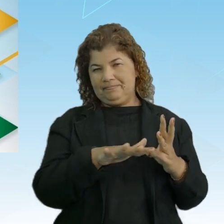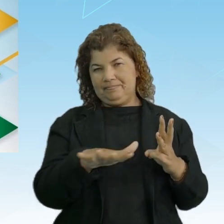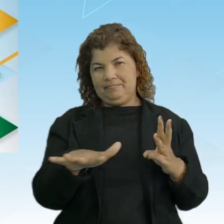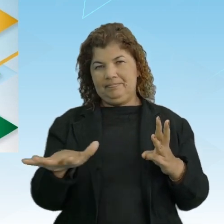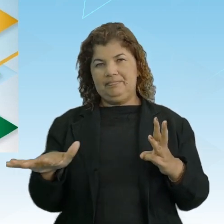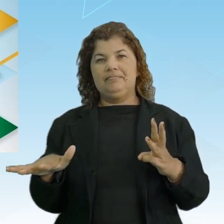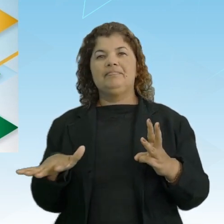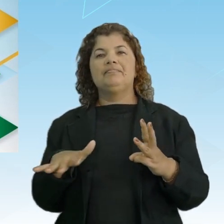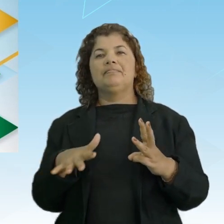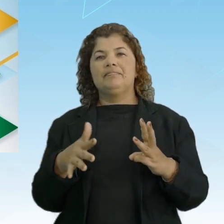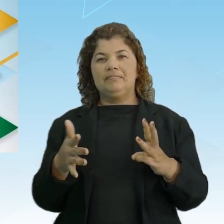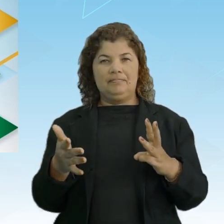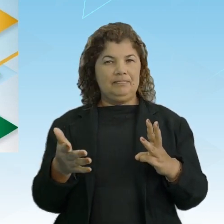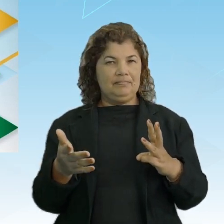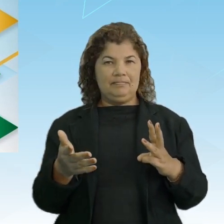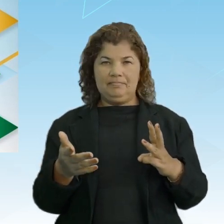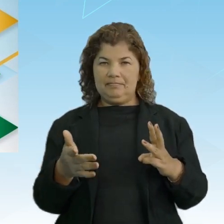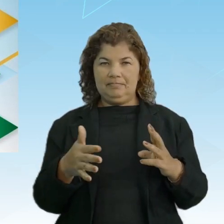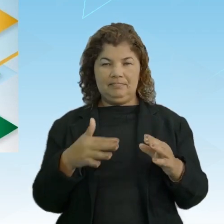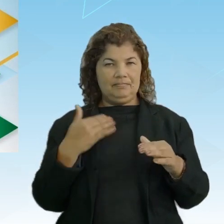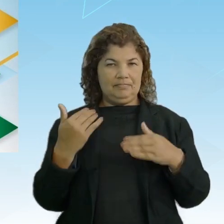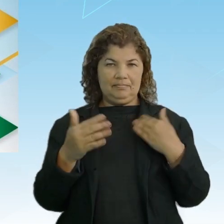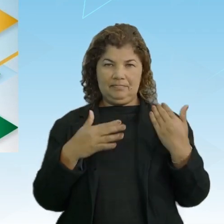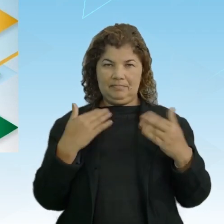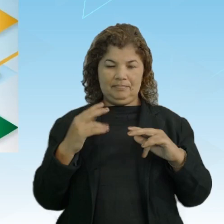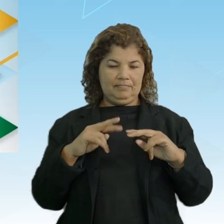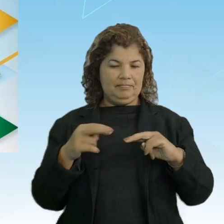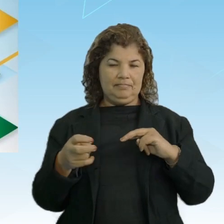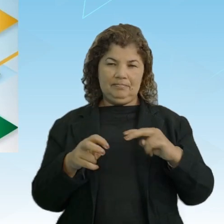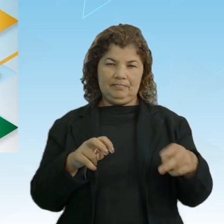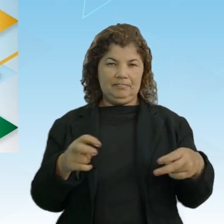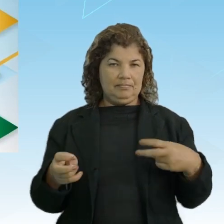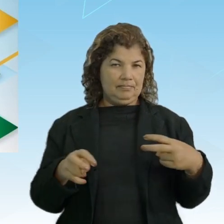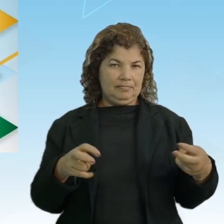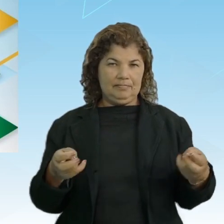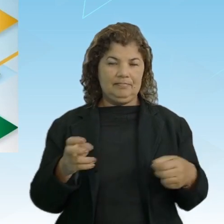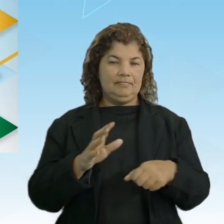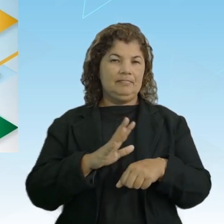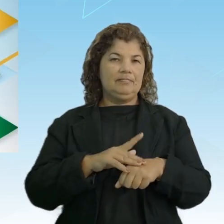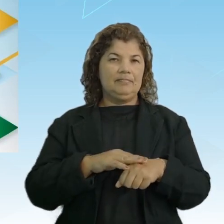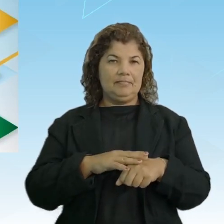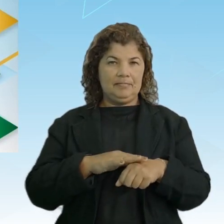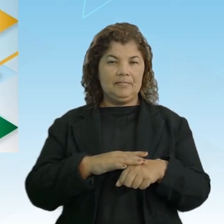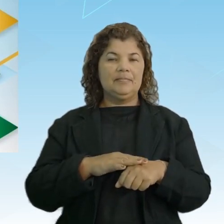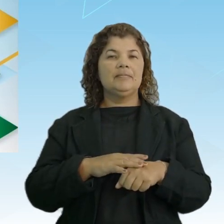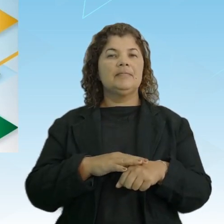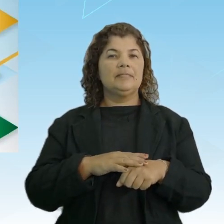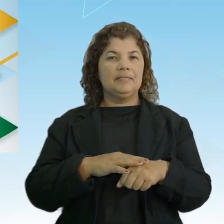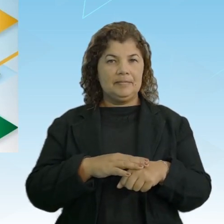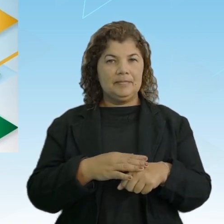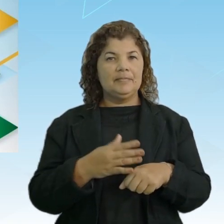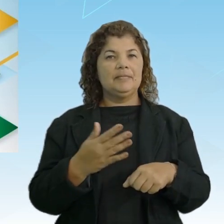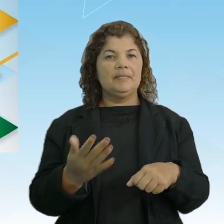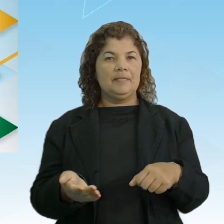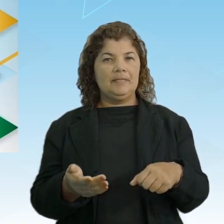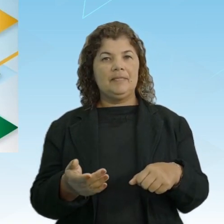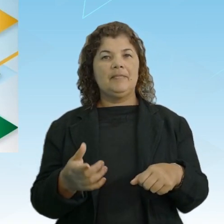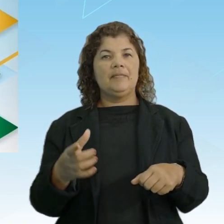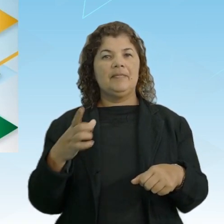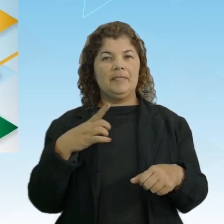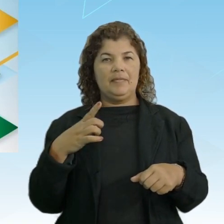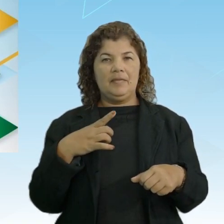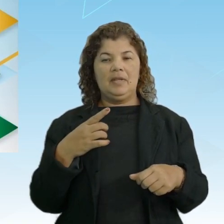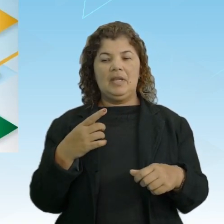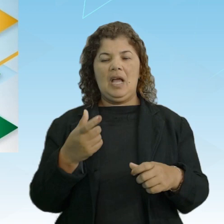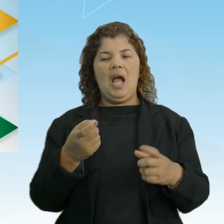e fulminante. Né? Maneira epidêmica e fulminante. Então, nós temos superioridade de